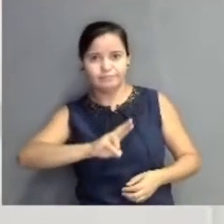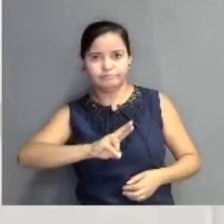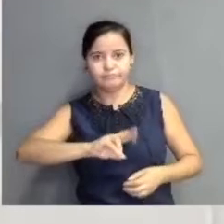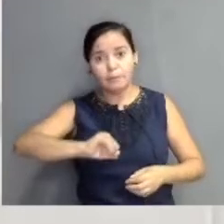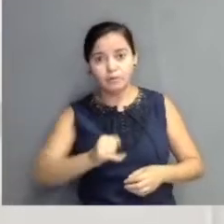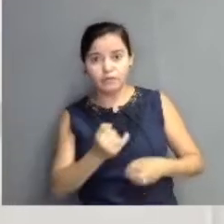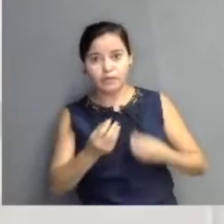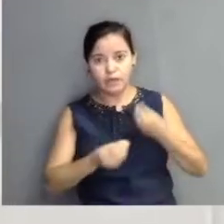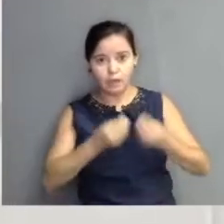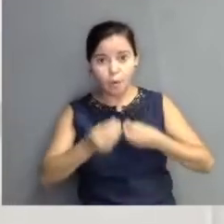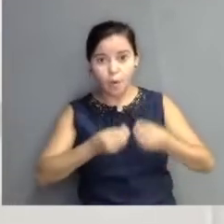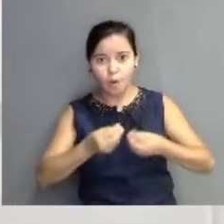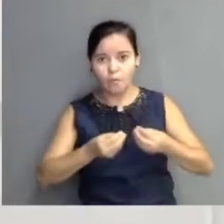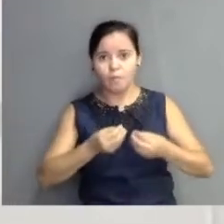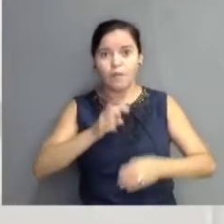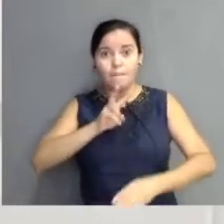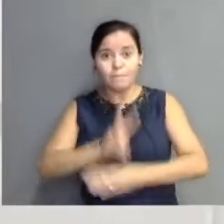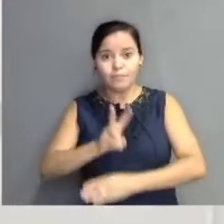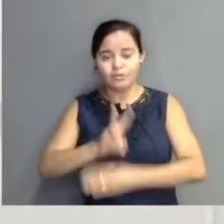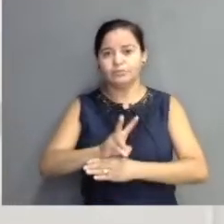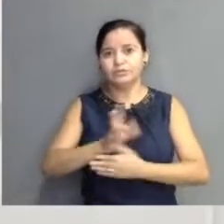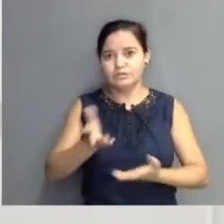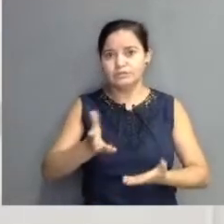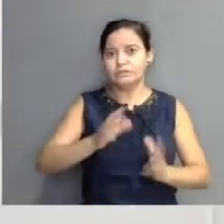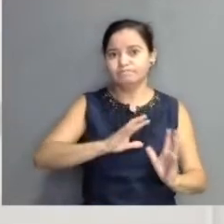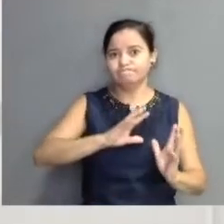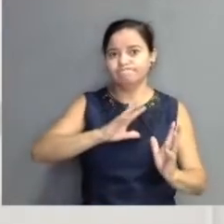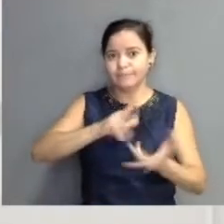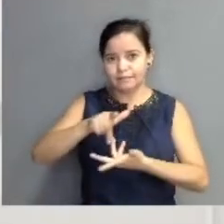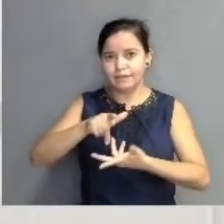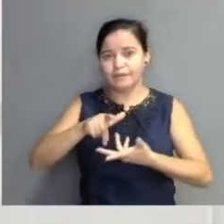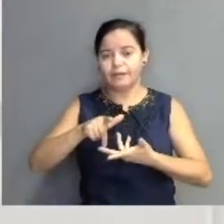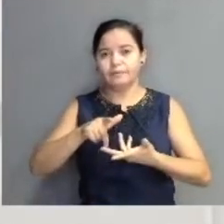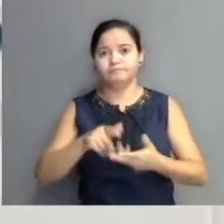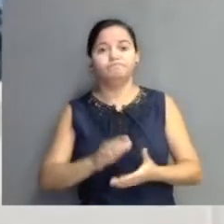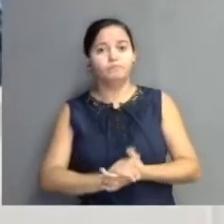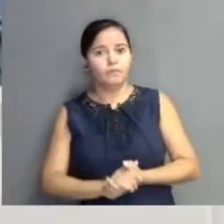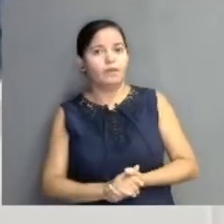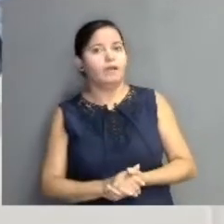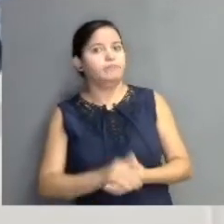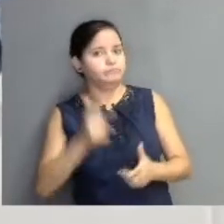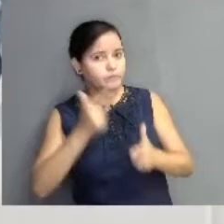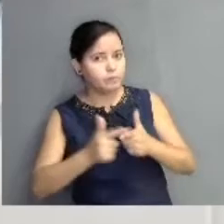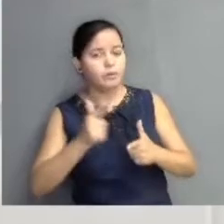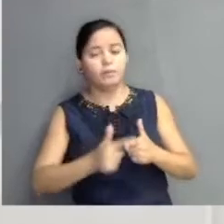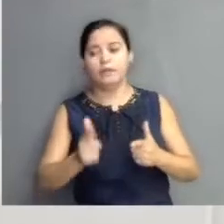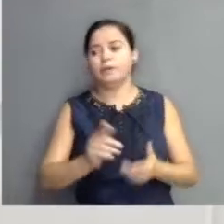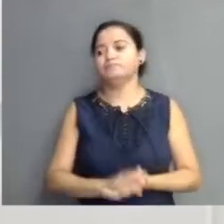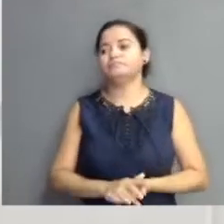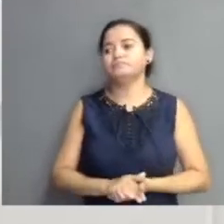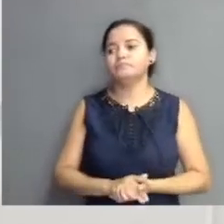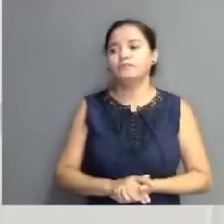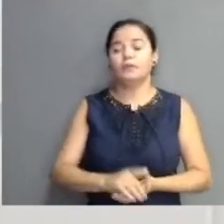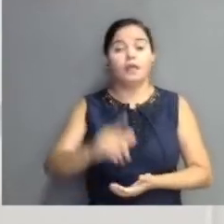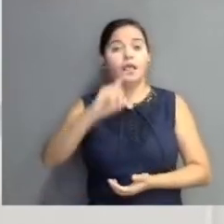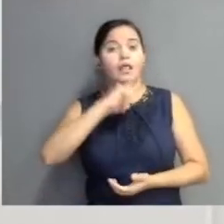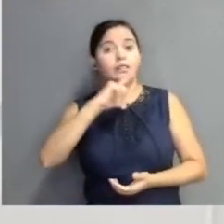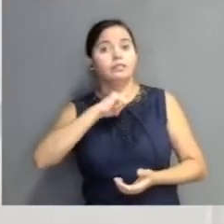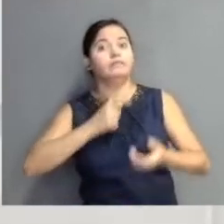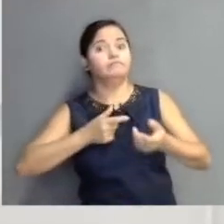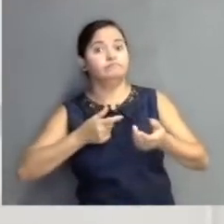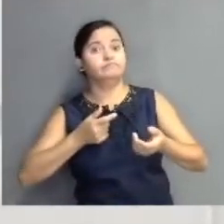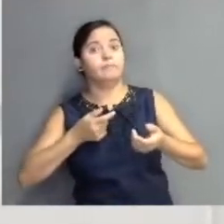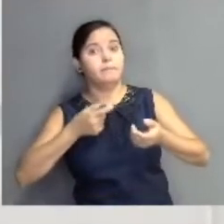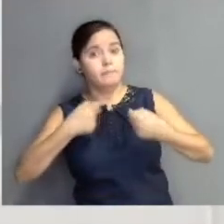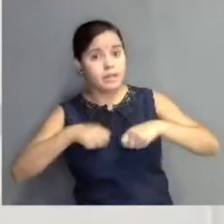Então o chorume, ele é um sério problema quando a gente fala dos aterros, dos lixões. E um lixão, quando ele é controlado, ele só vai